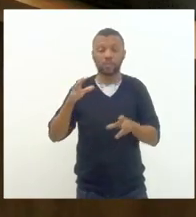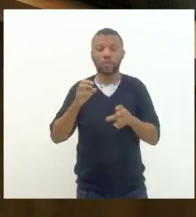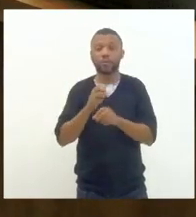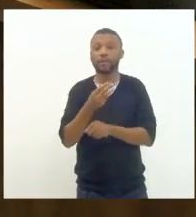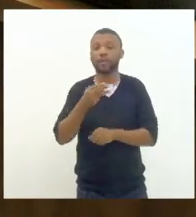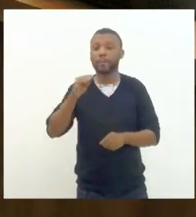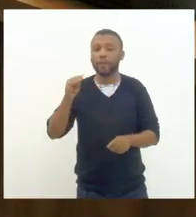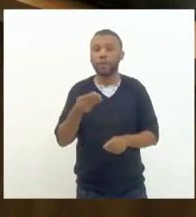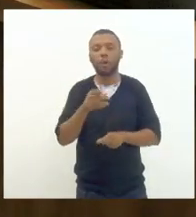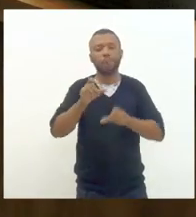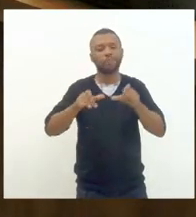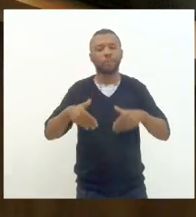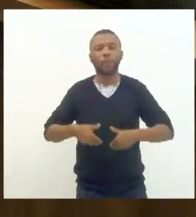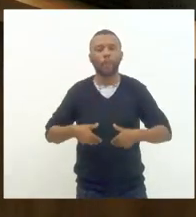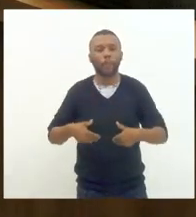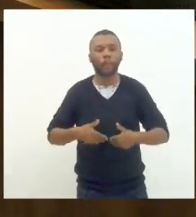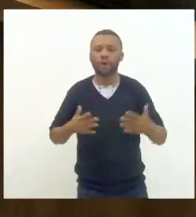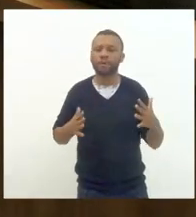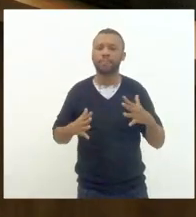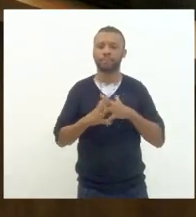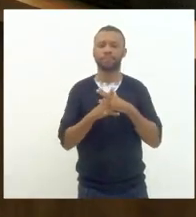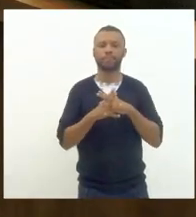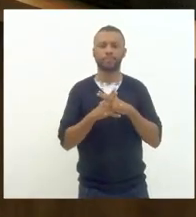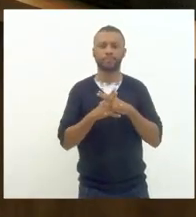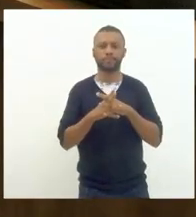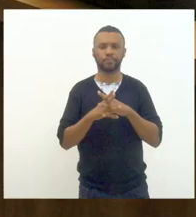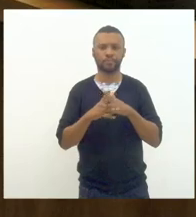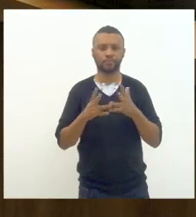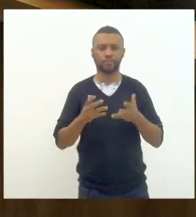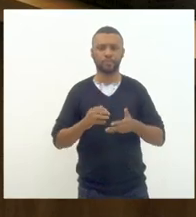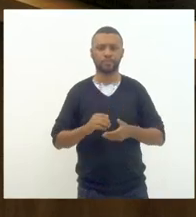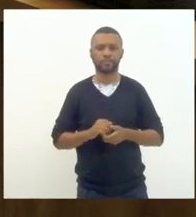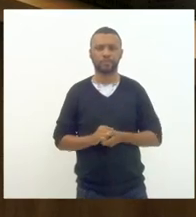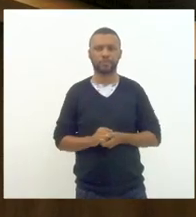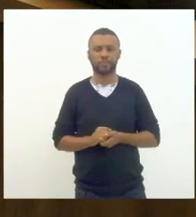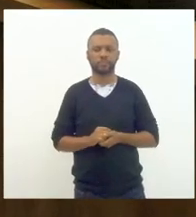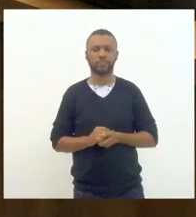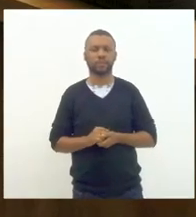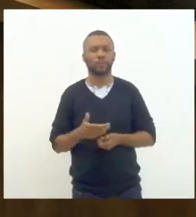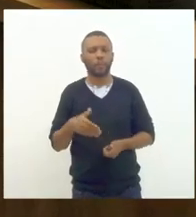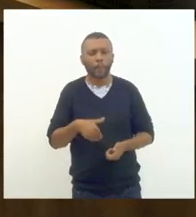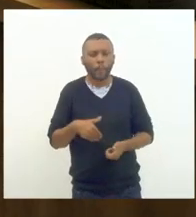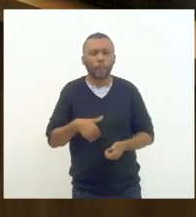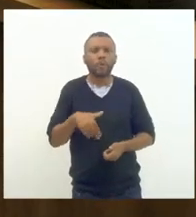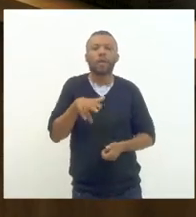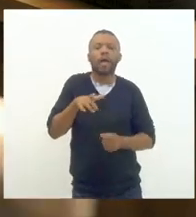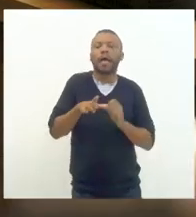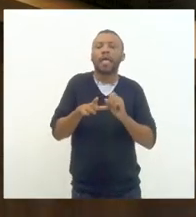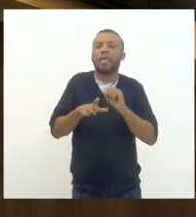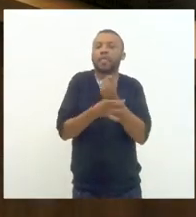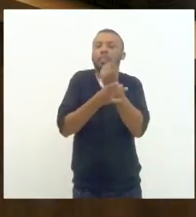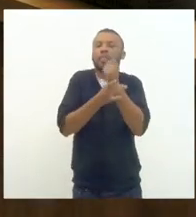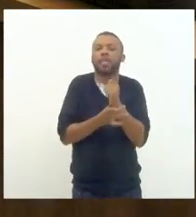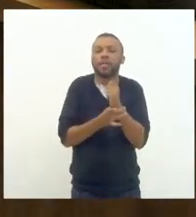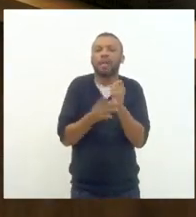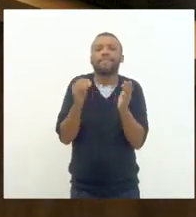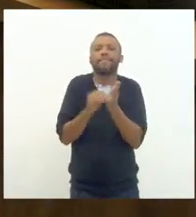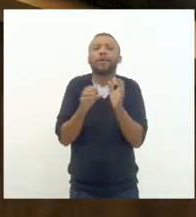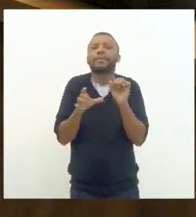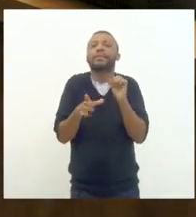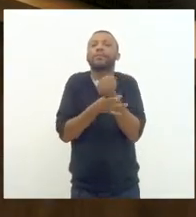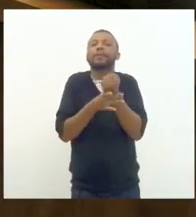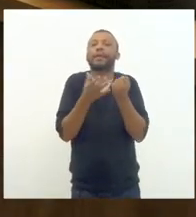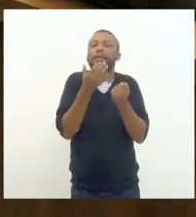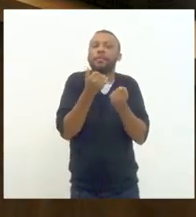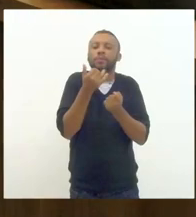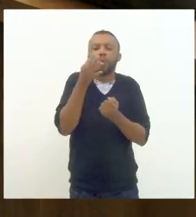Rio de Janeiro com fome, governador Cláudio Castro, com fome. Não é insegurança alimentar, não é sem saber que